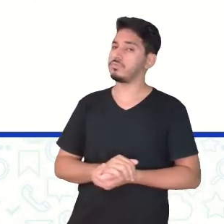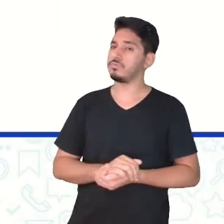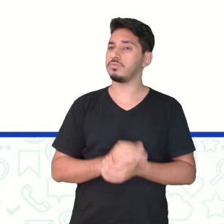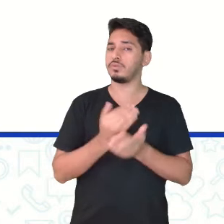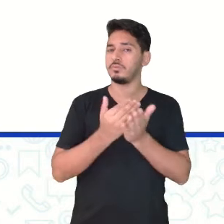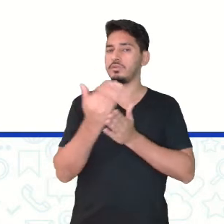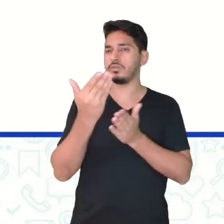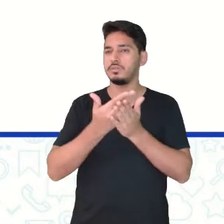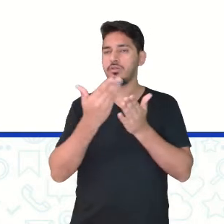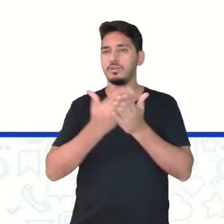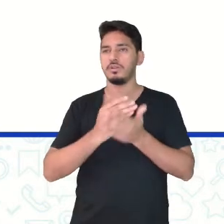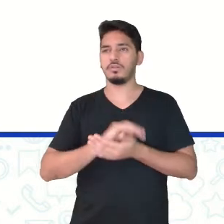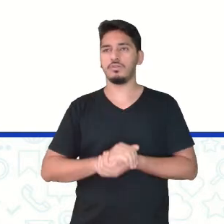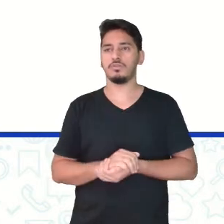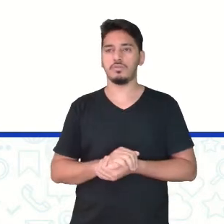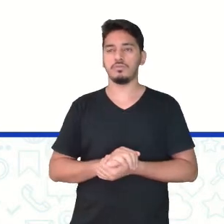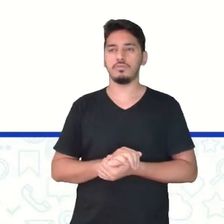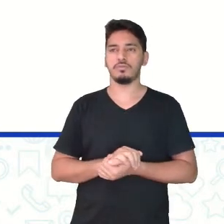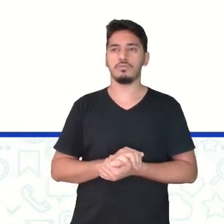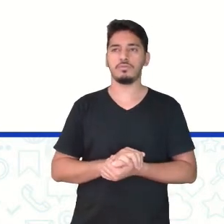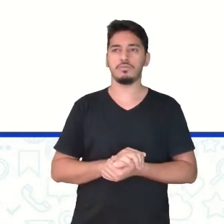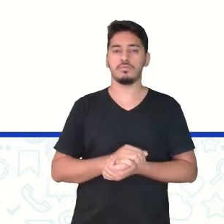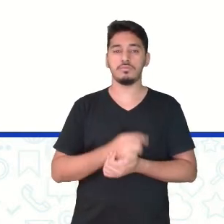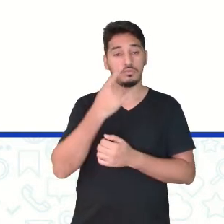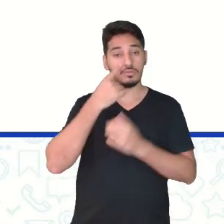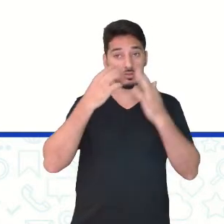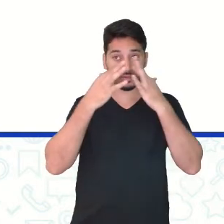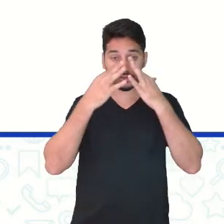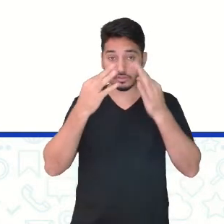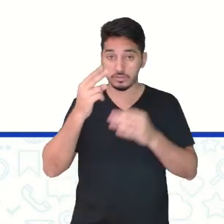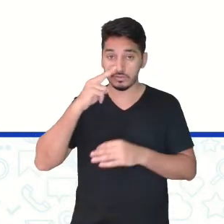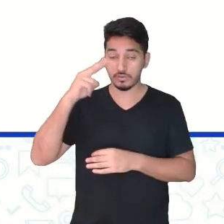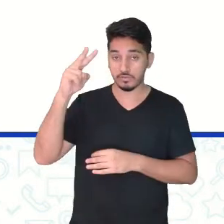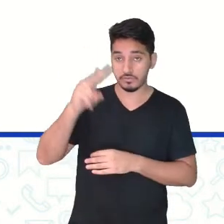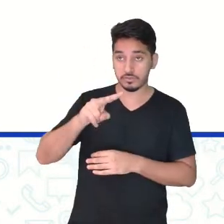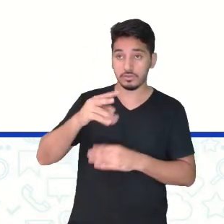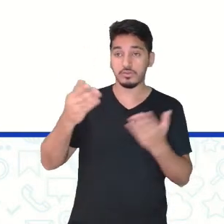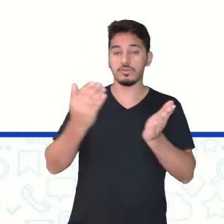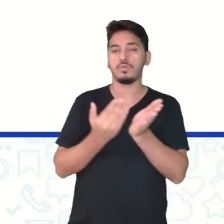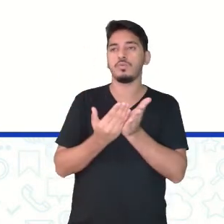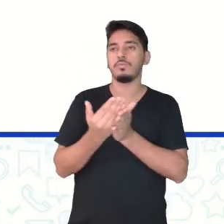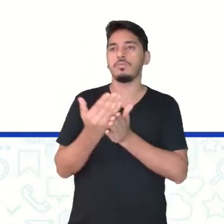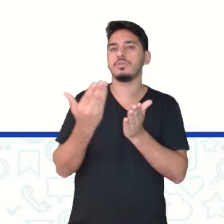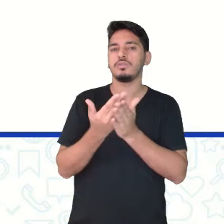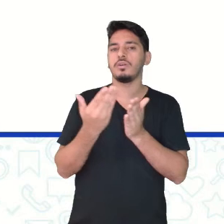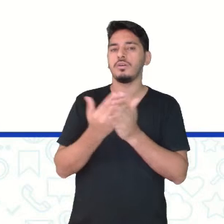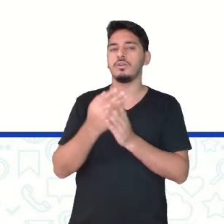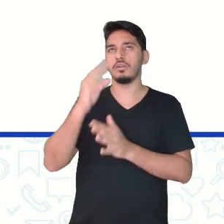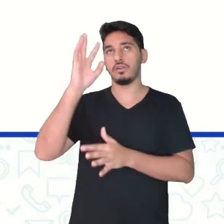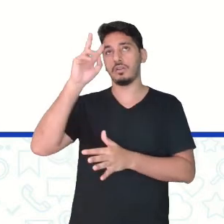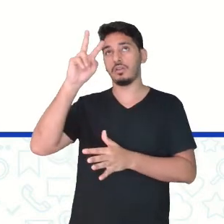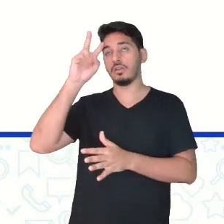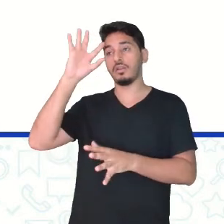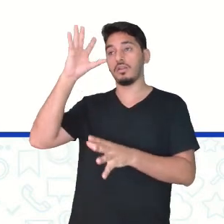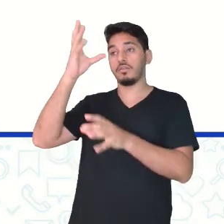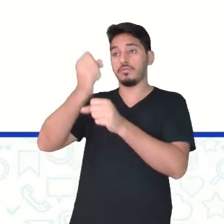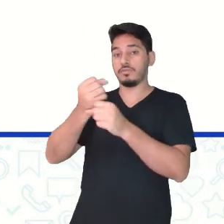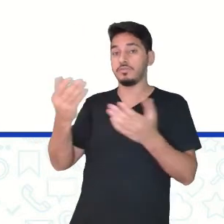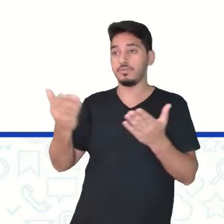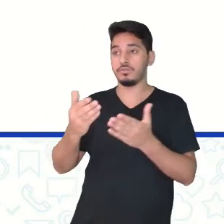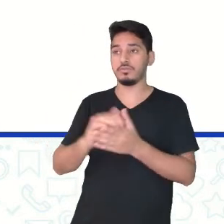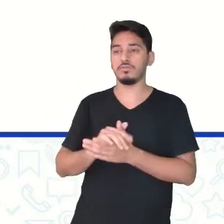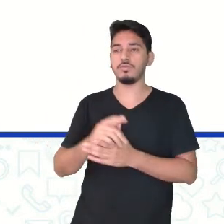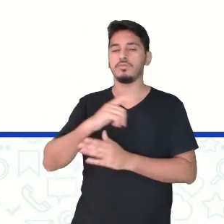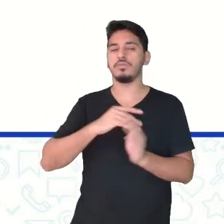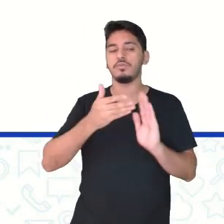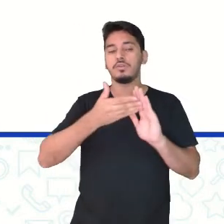aula. A gente viu essa figura aqui, ó. Preste atenção à tua visão do começo da aula para agora. Recapitula aí, revisa tudo aí. Eu